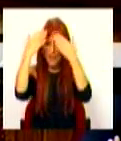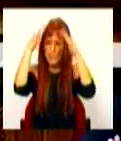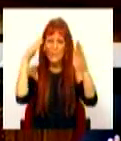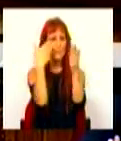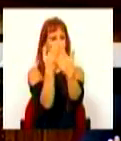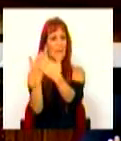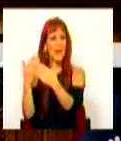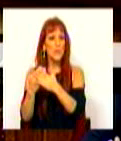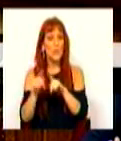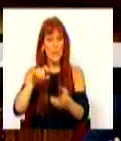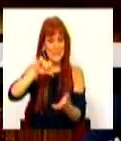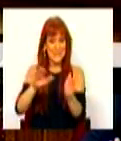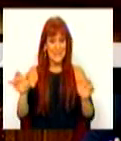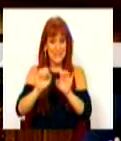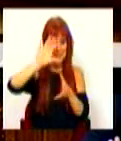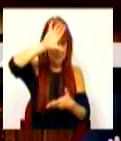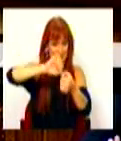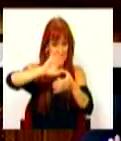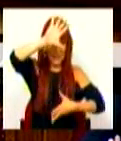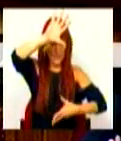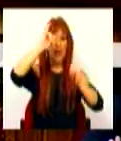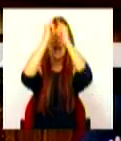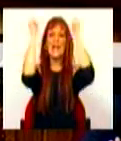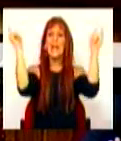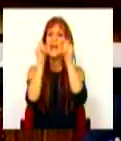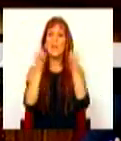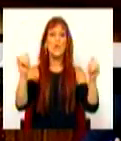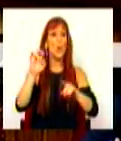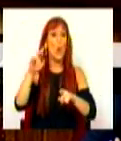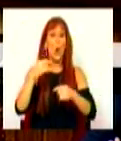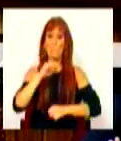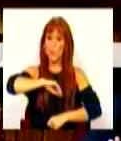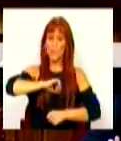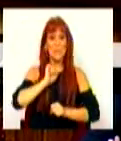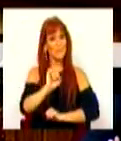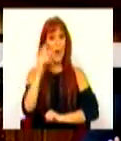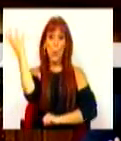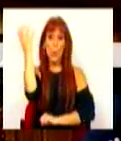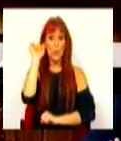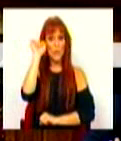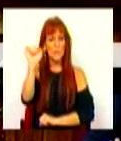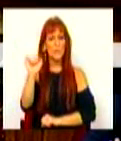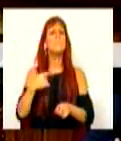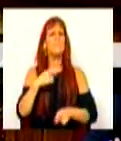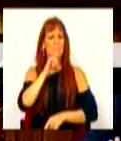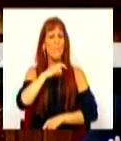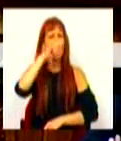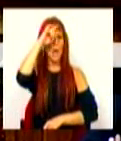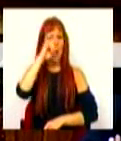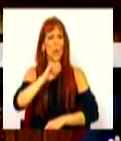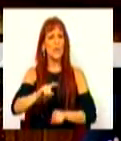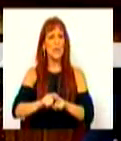democratização, descentralização, internacionalização ou profissionalização da cultura, bem nos podemos recordar